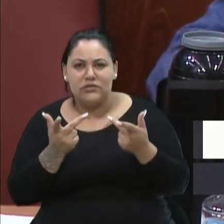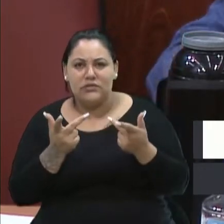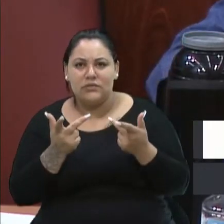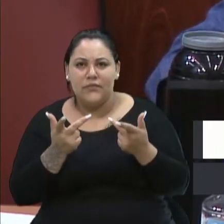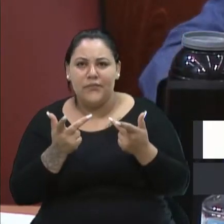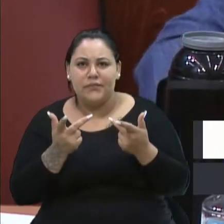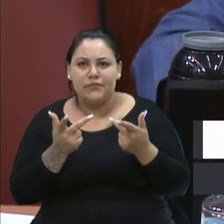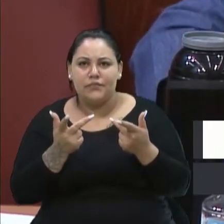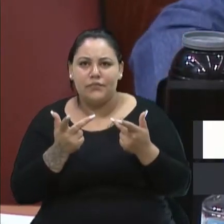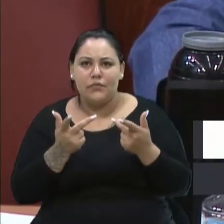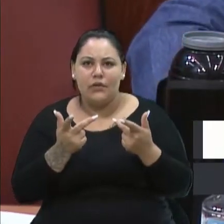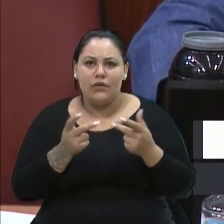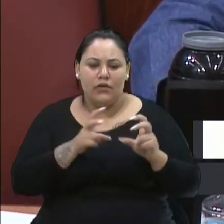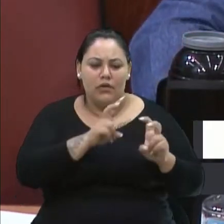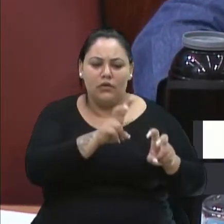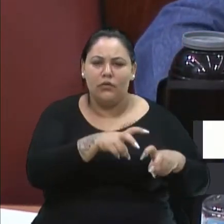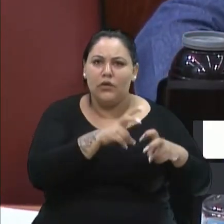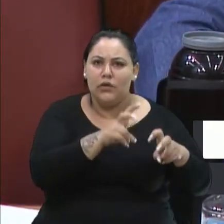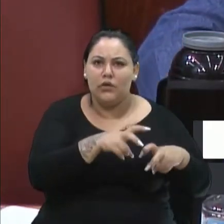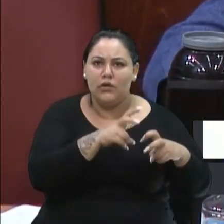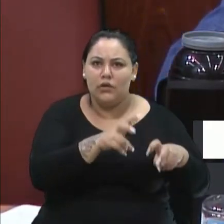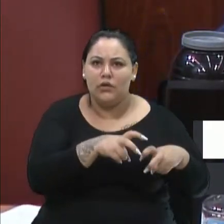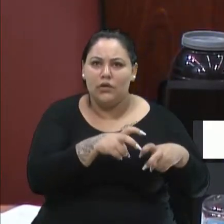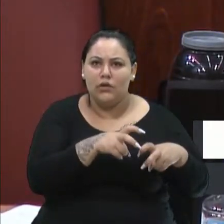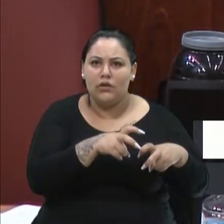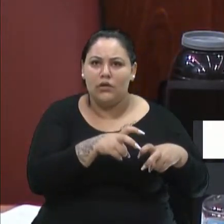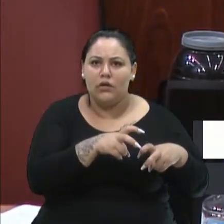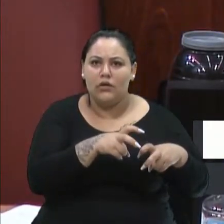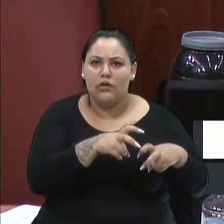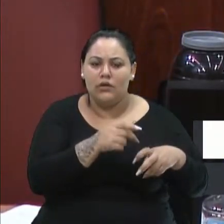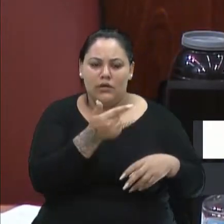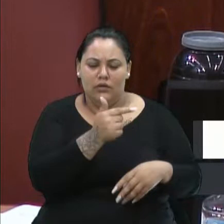o interior fique sem